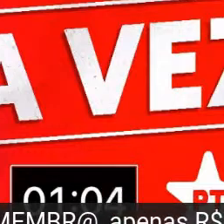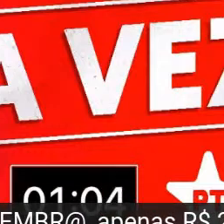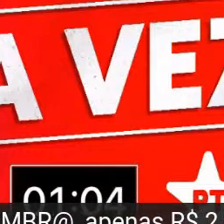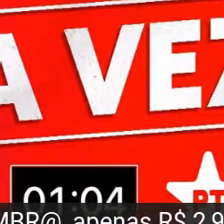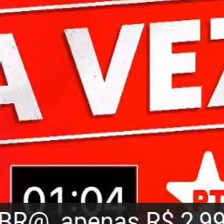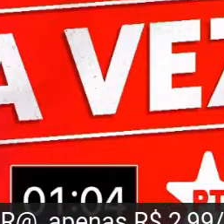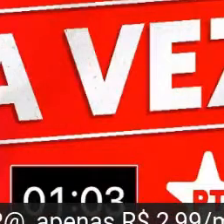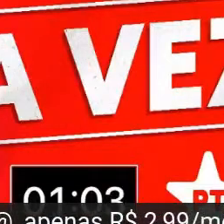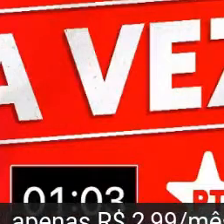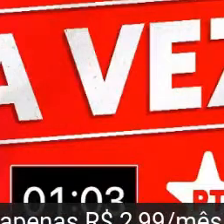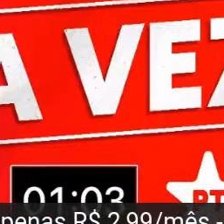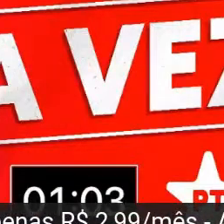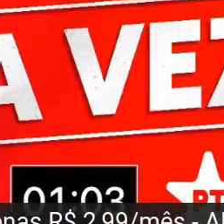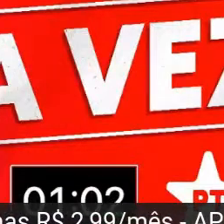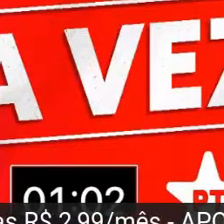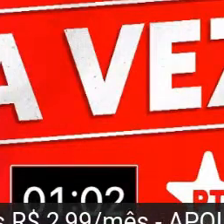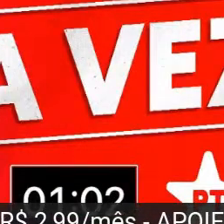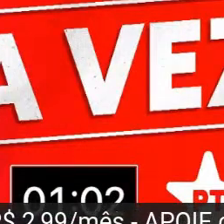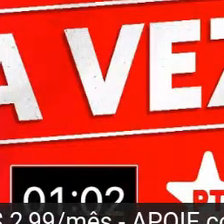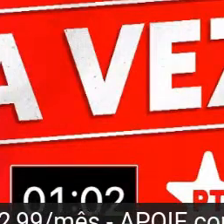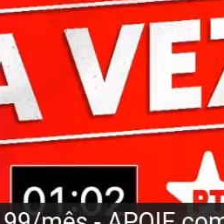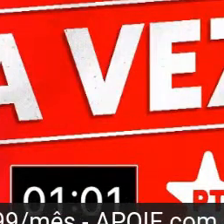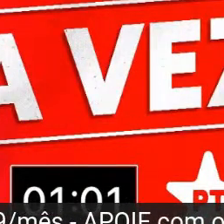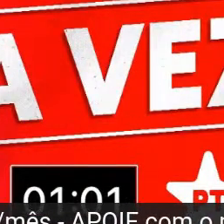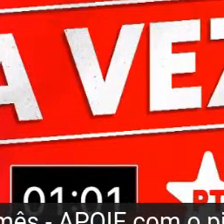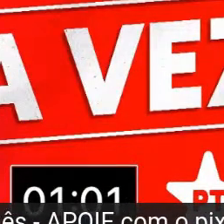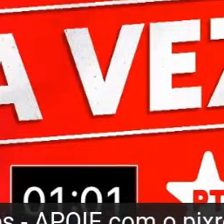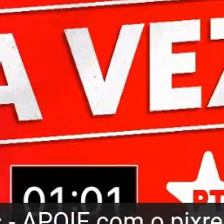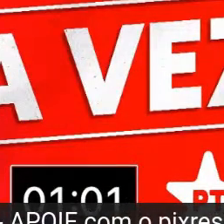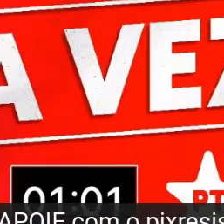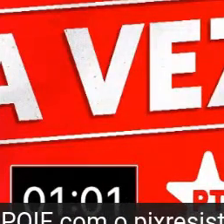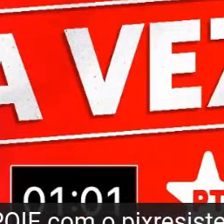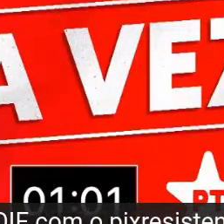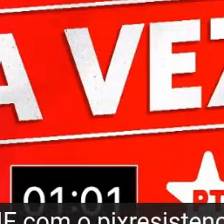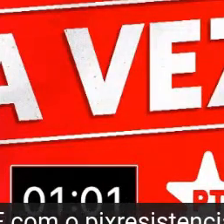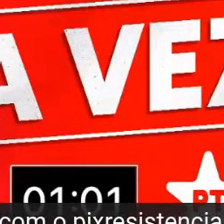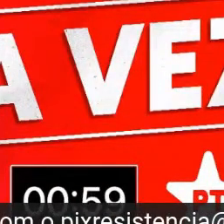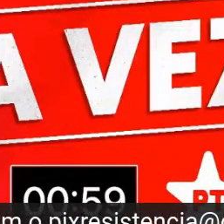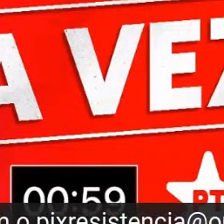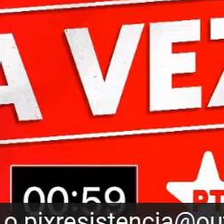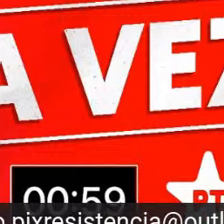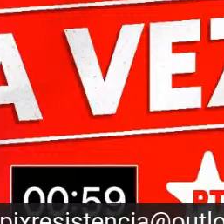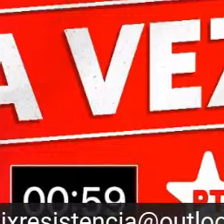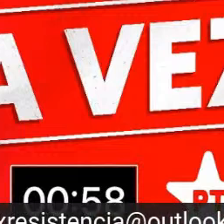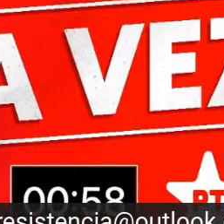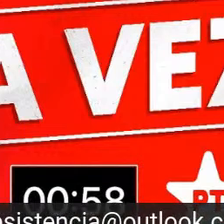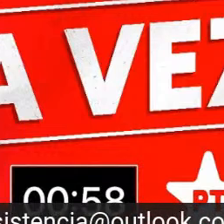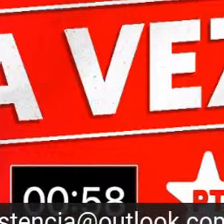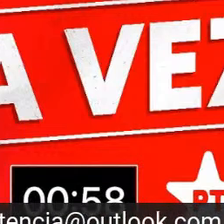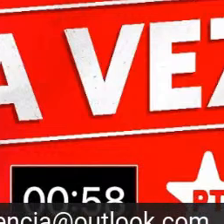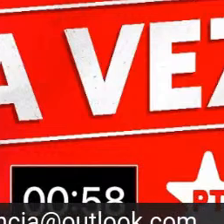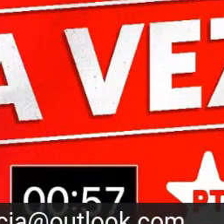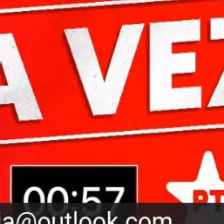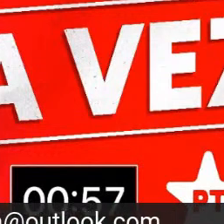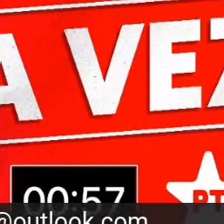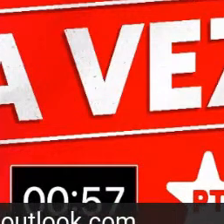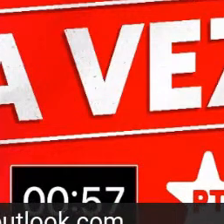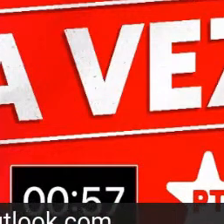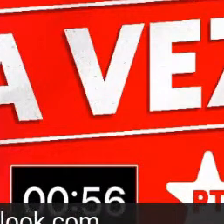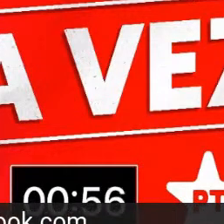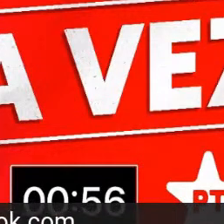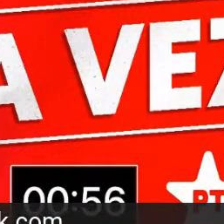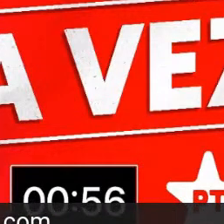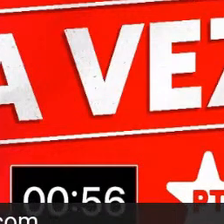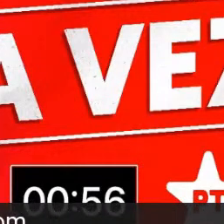3, vocês... Acordei. Versão brasileira, Madeirada Music Show.